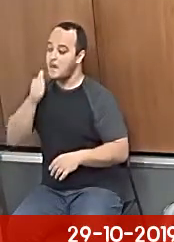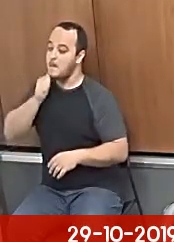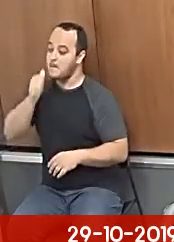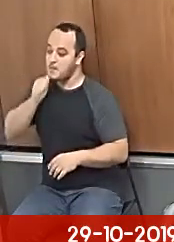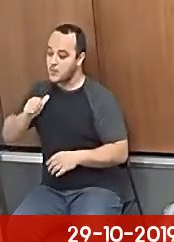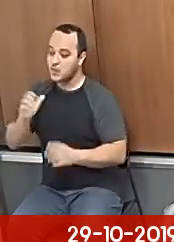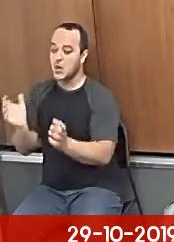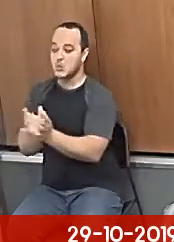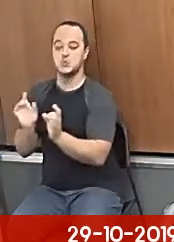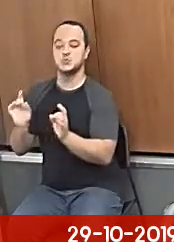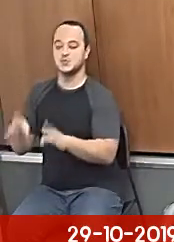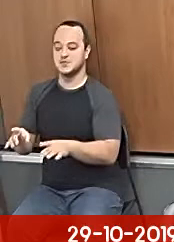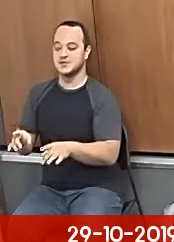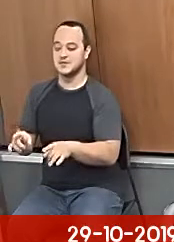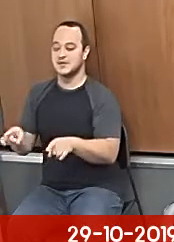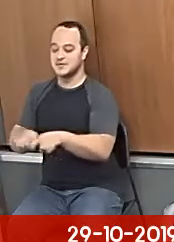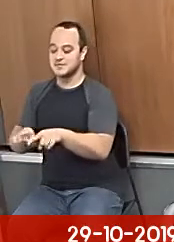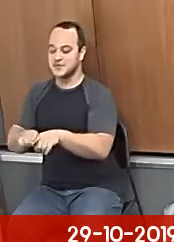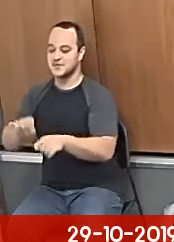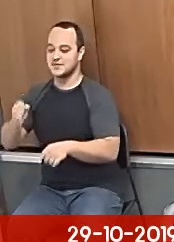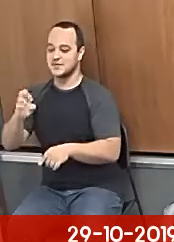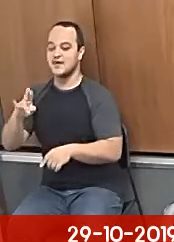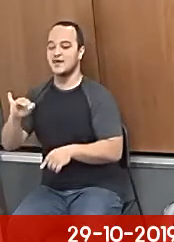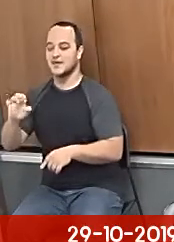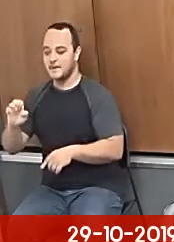divulgando amplamente através do Instagram.